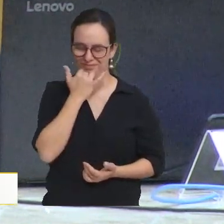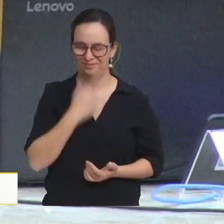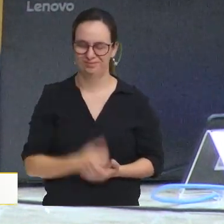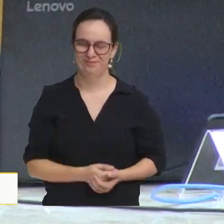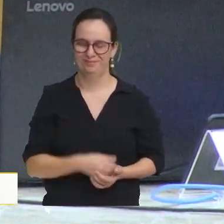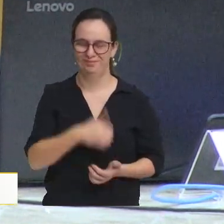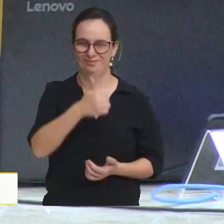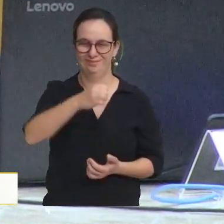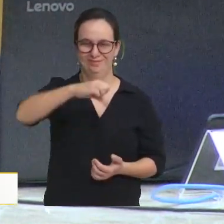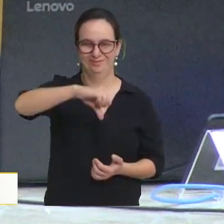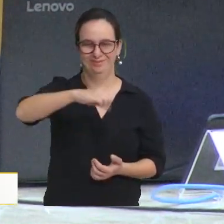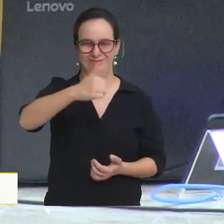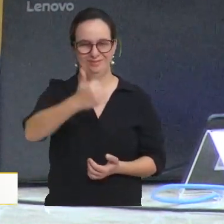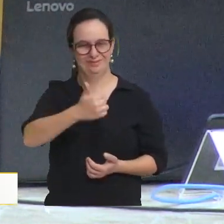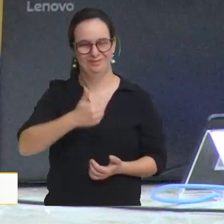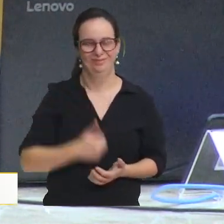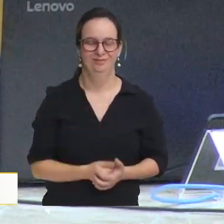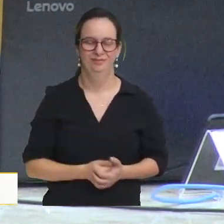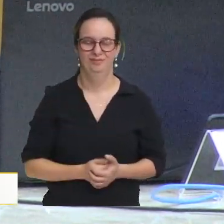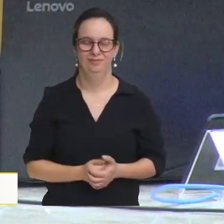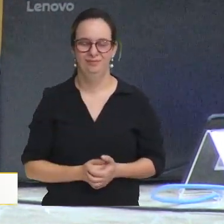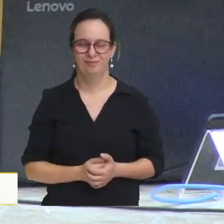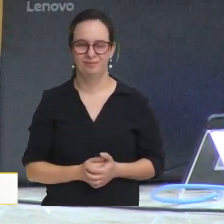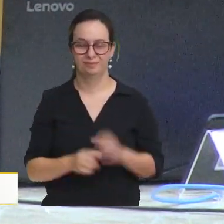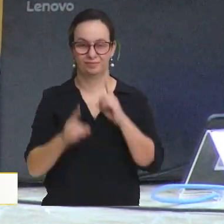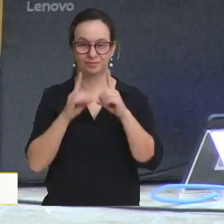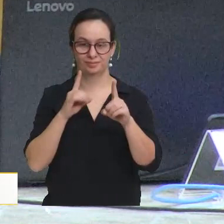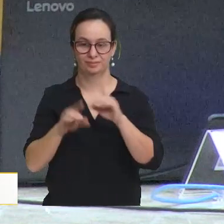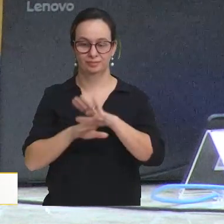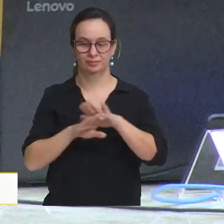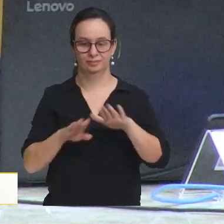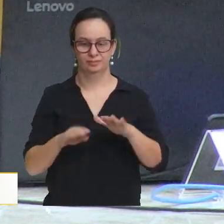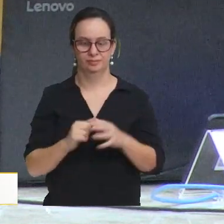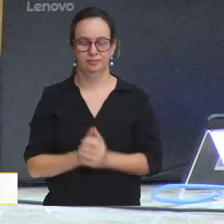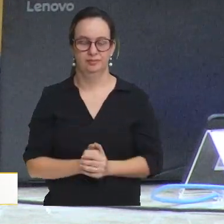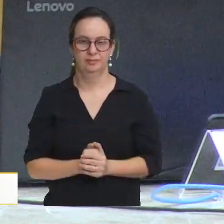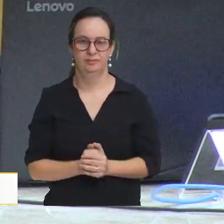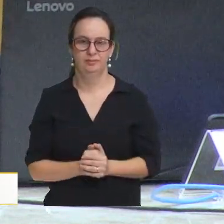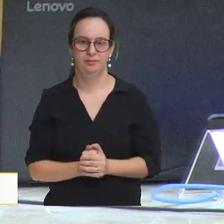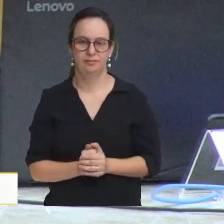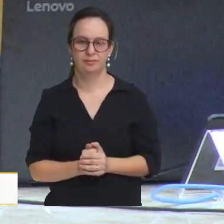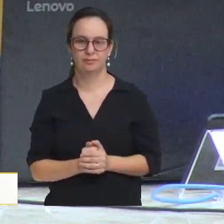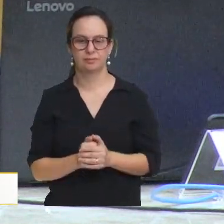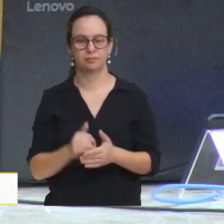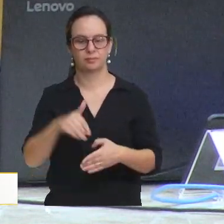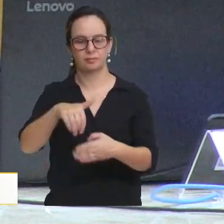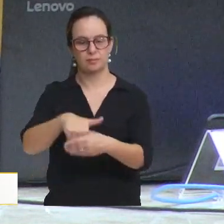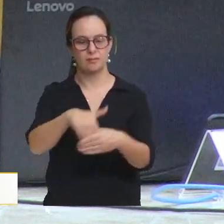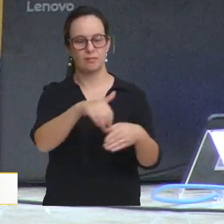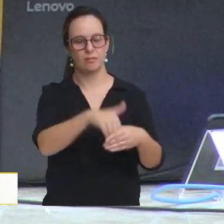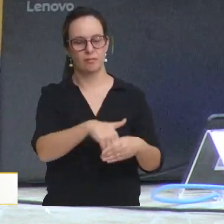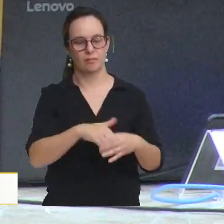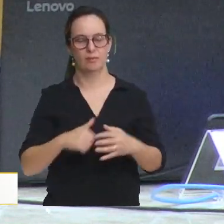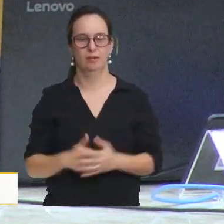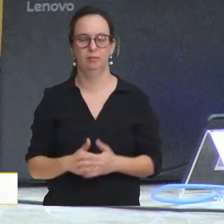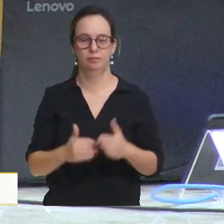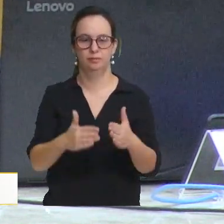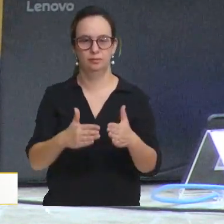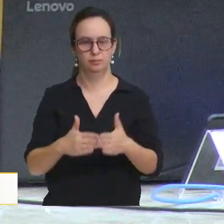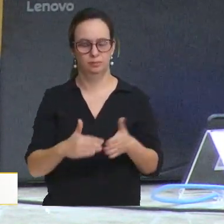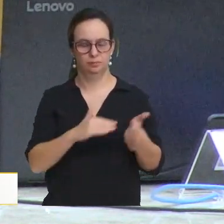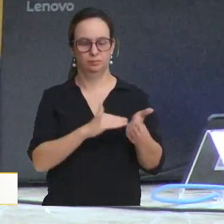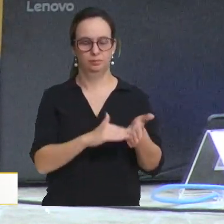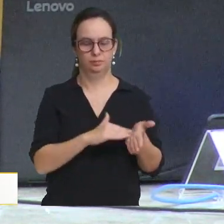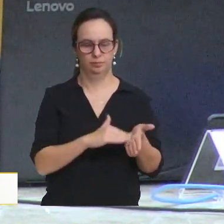191/2022. Em discussão, encerrada a discussão, em votação. Solicito ao primeiro secretário, vereador Gerson Alves, que